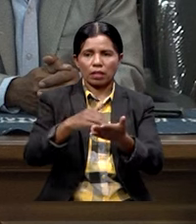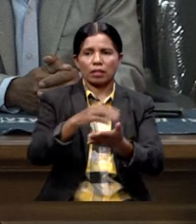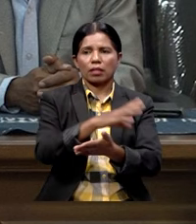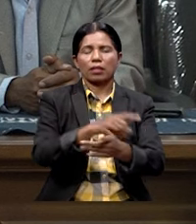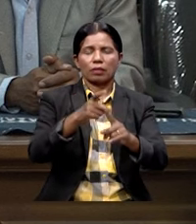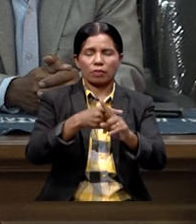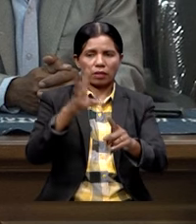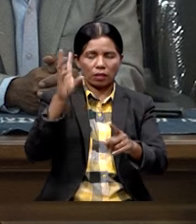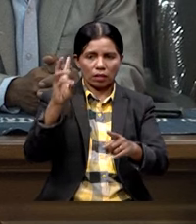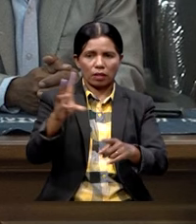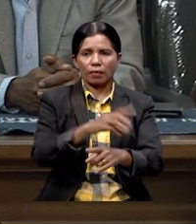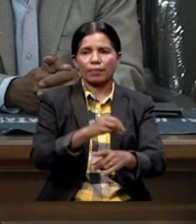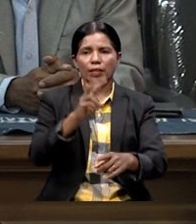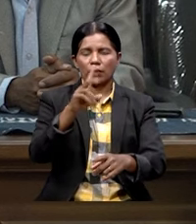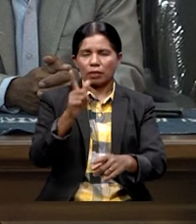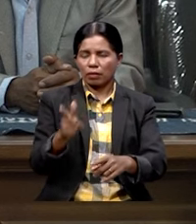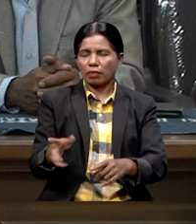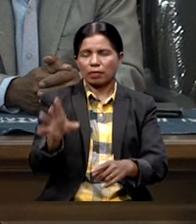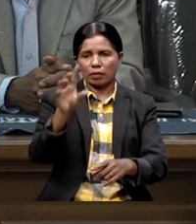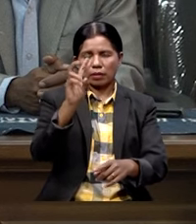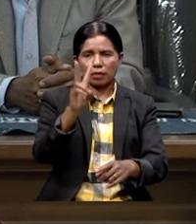meses, para contingente 2000 para 2012,